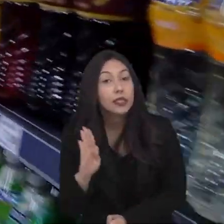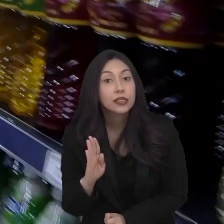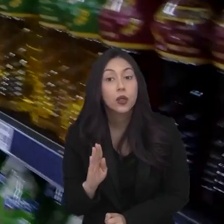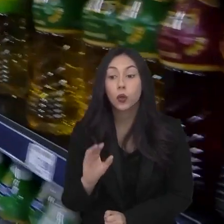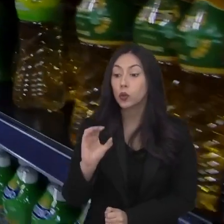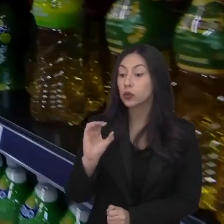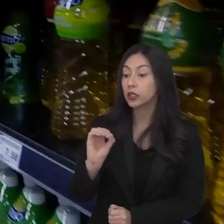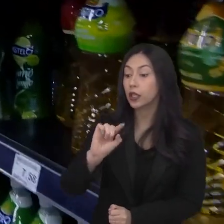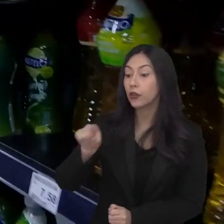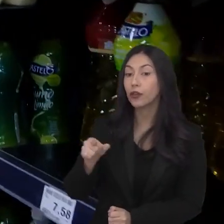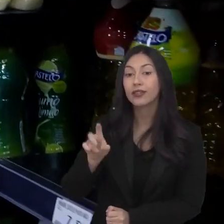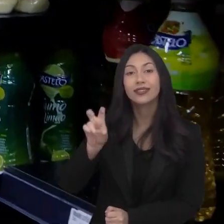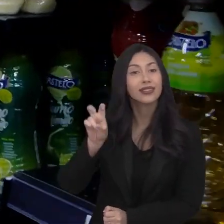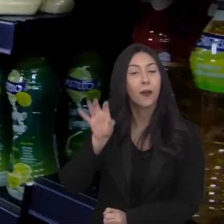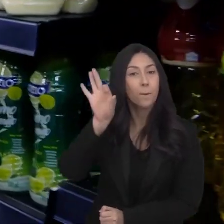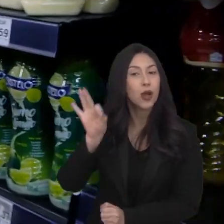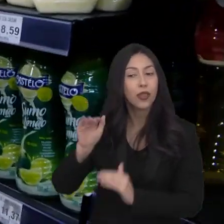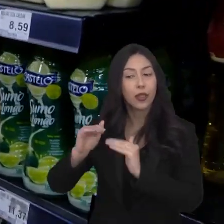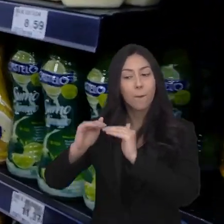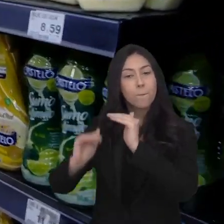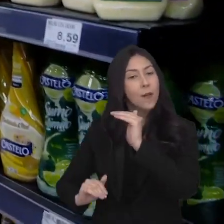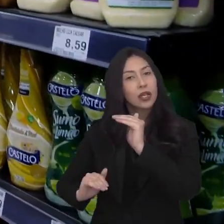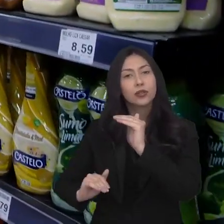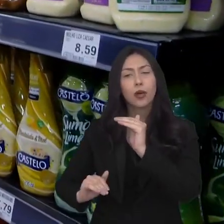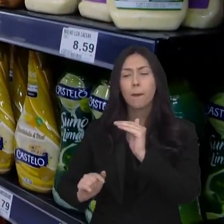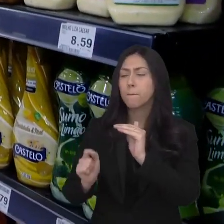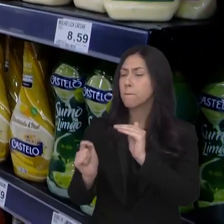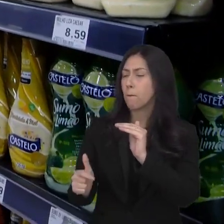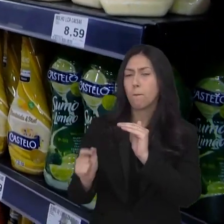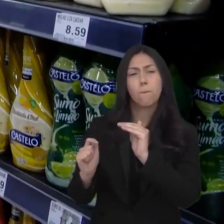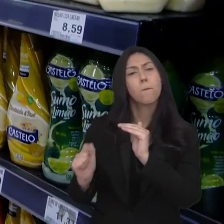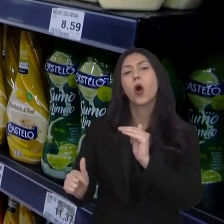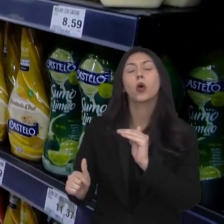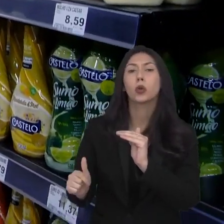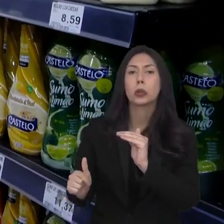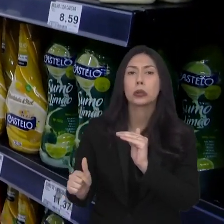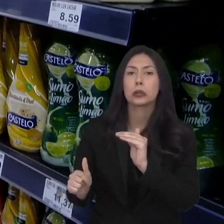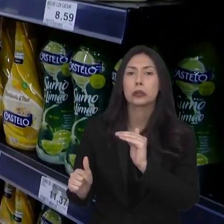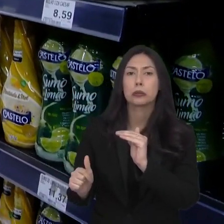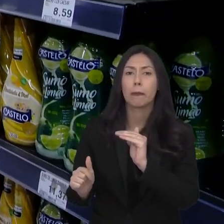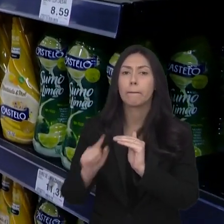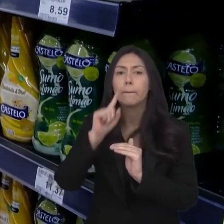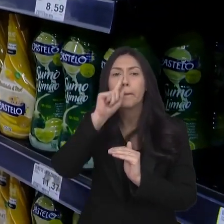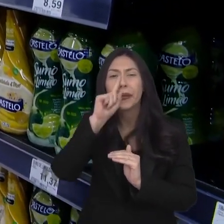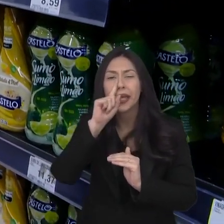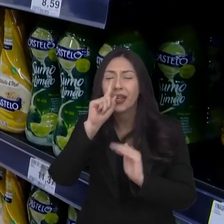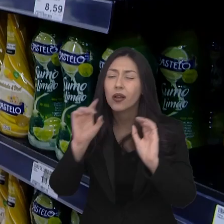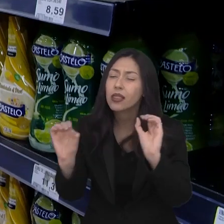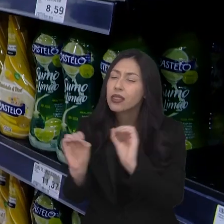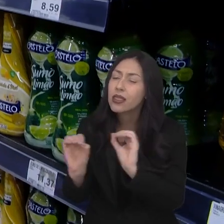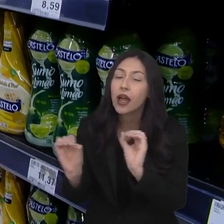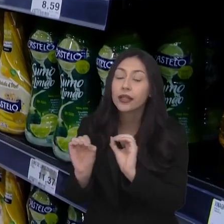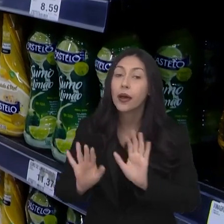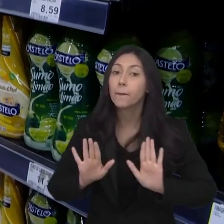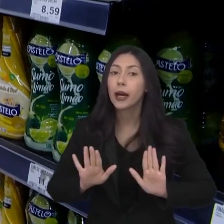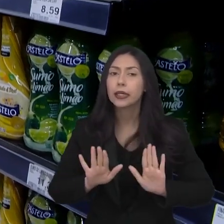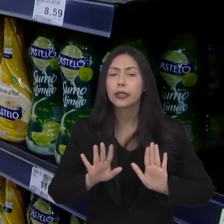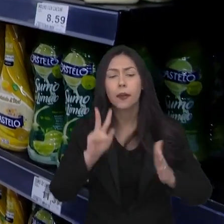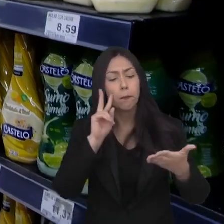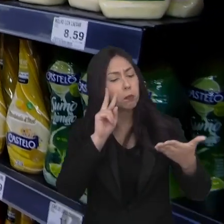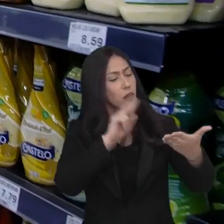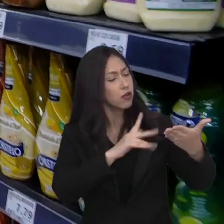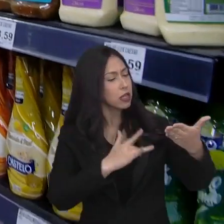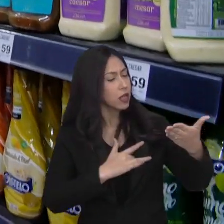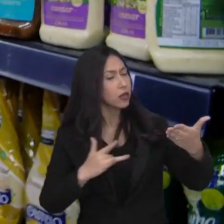de 0,5% de teor alcoólico, ele é considerado baixo, ou seja, não oferece riscos. E para saber se o produto